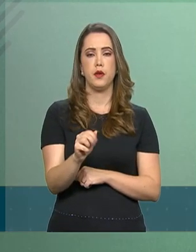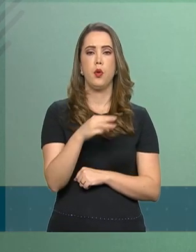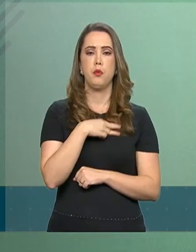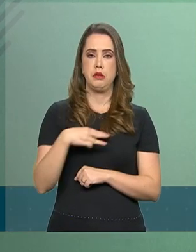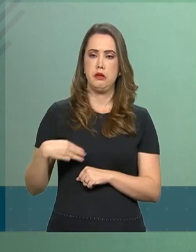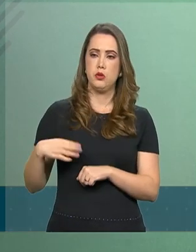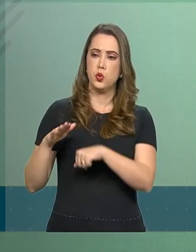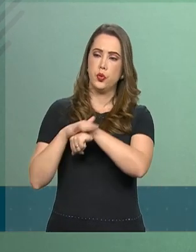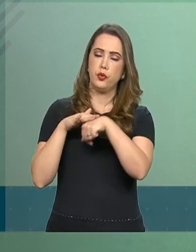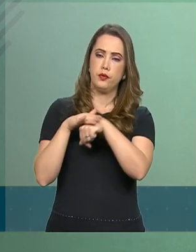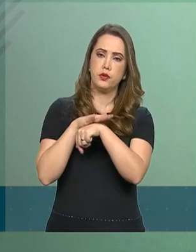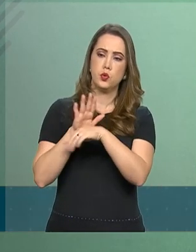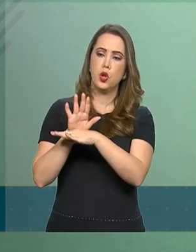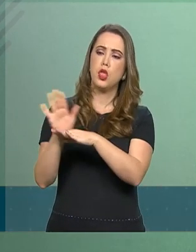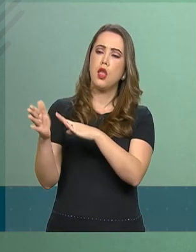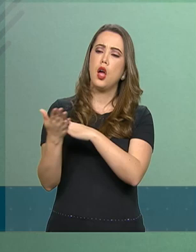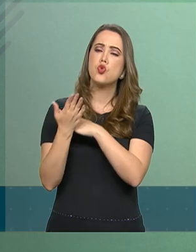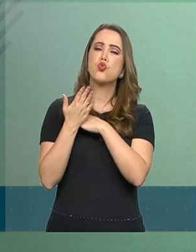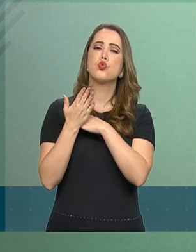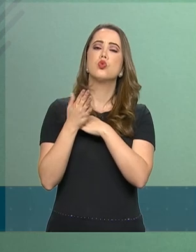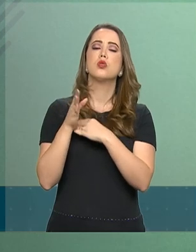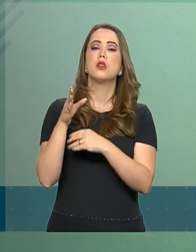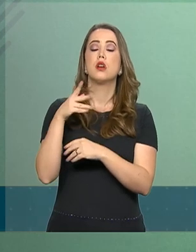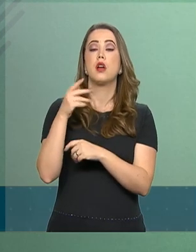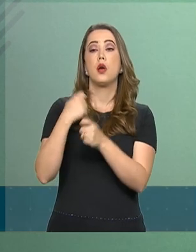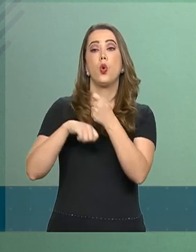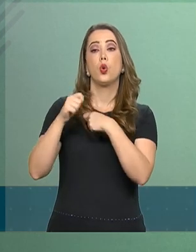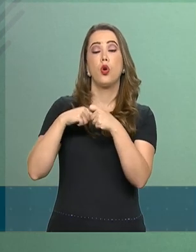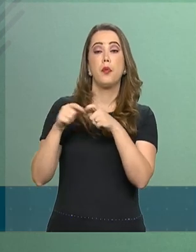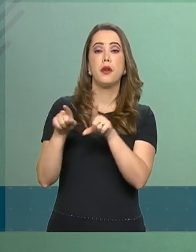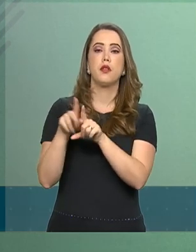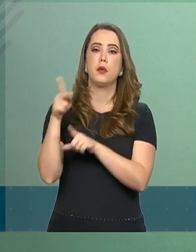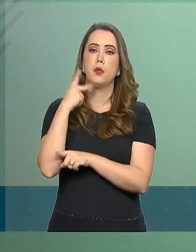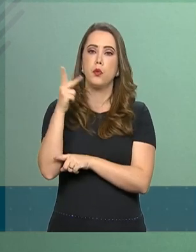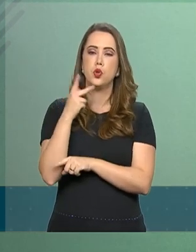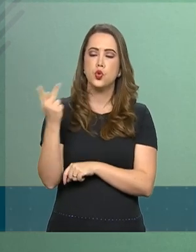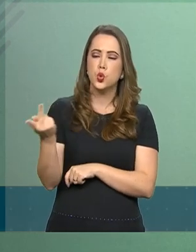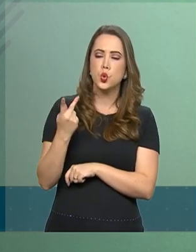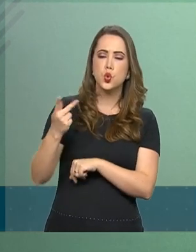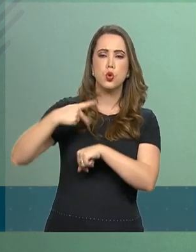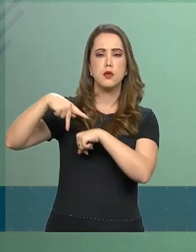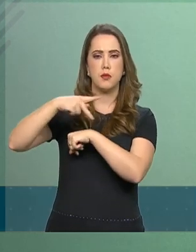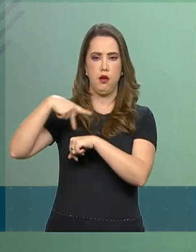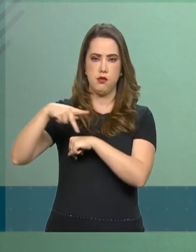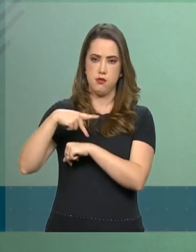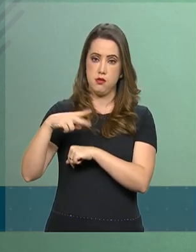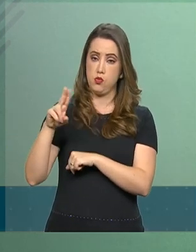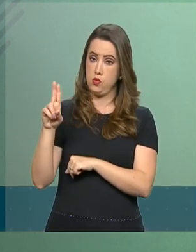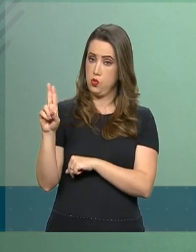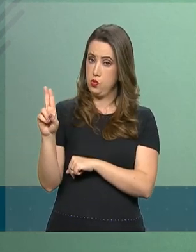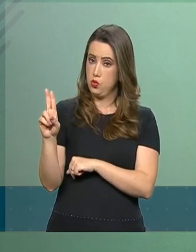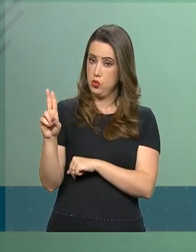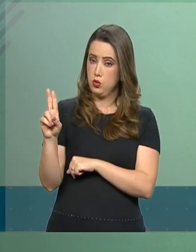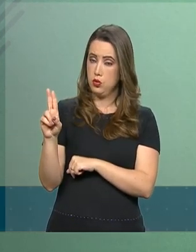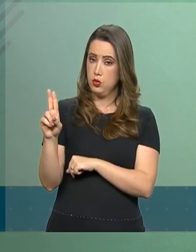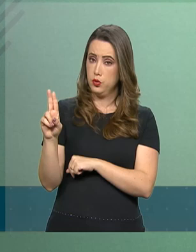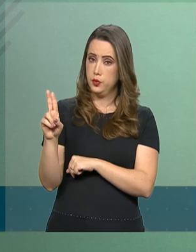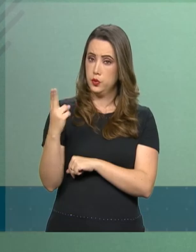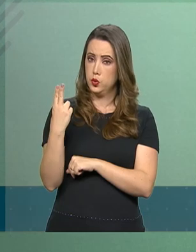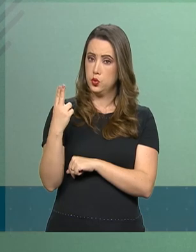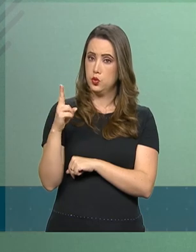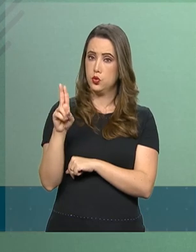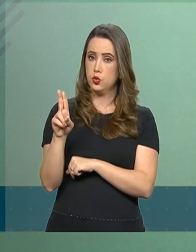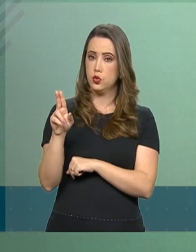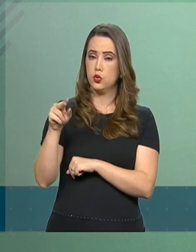cooperação econômica e política entre os dois países e assino o tratado de